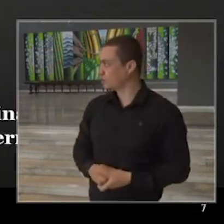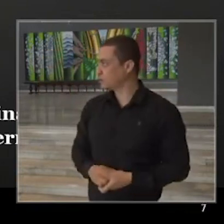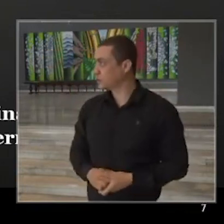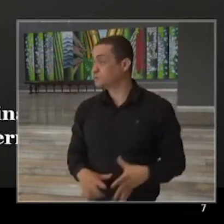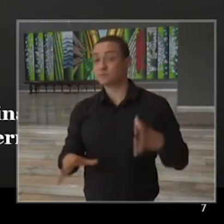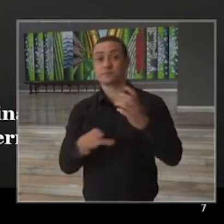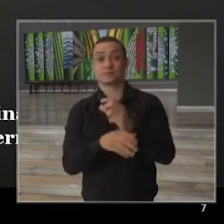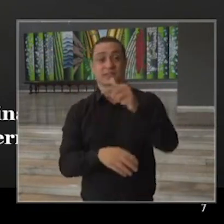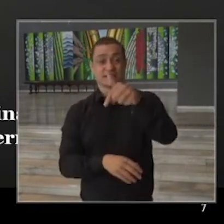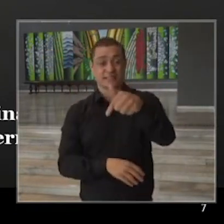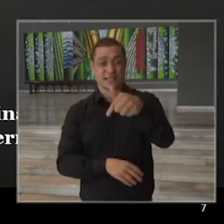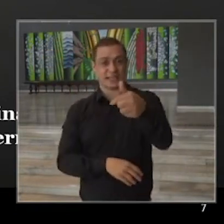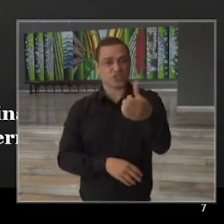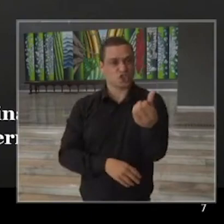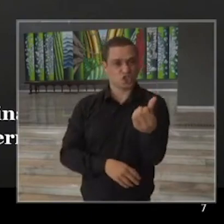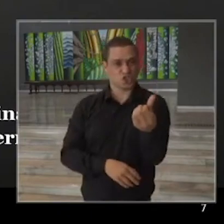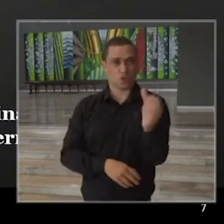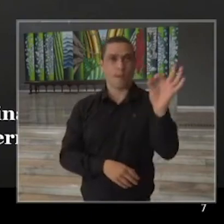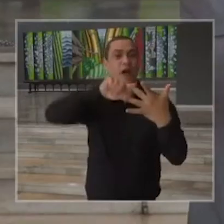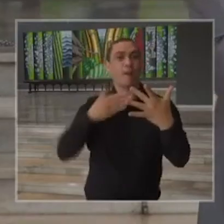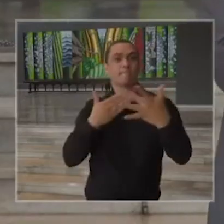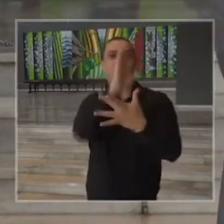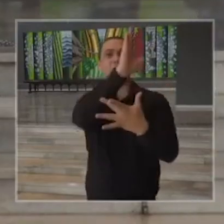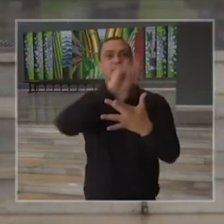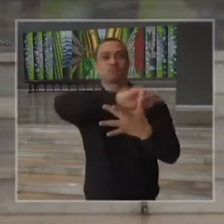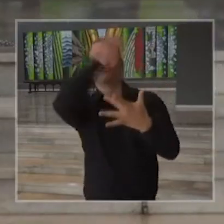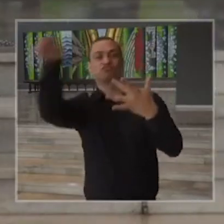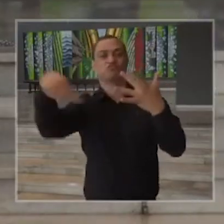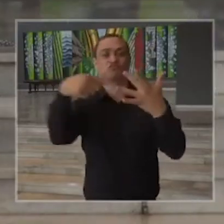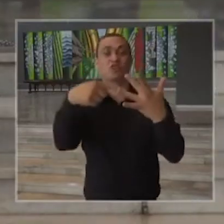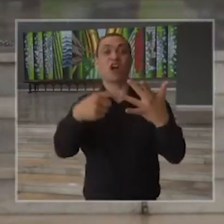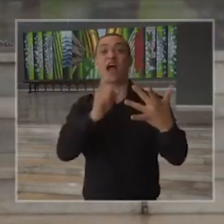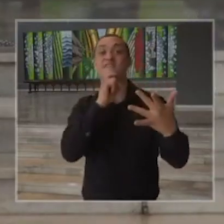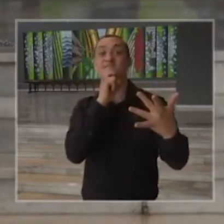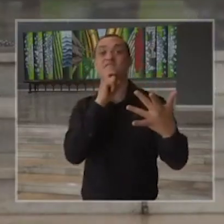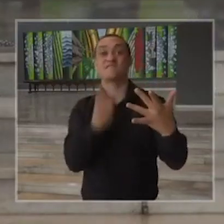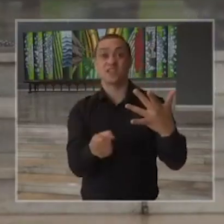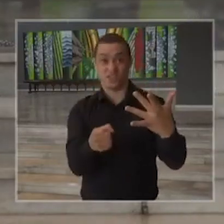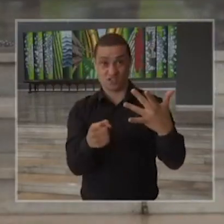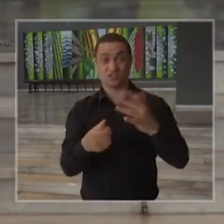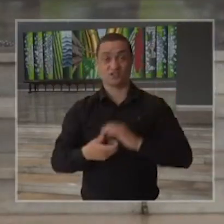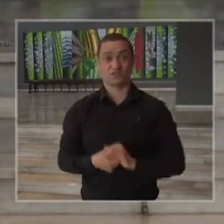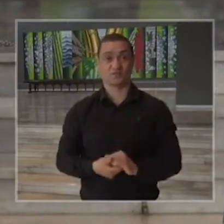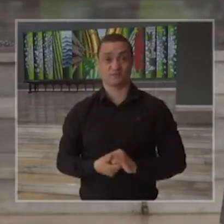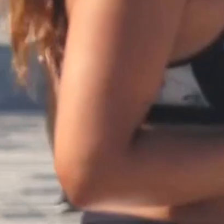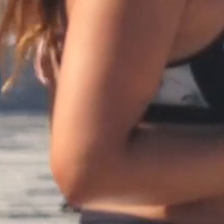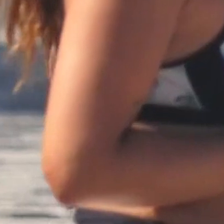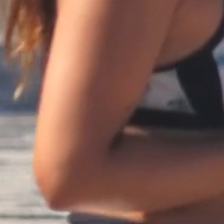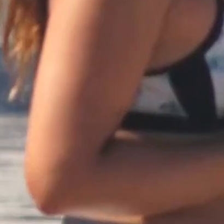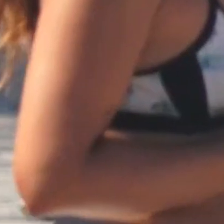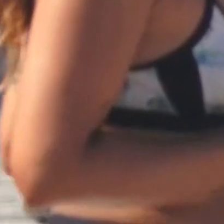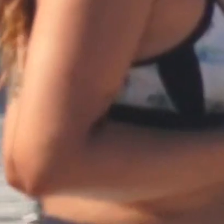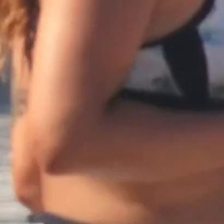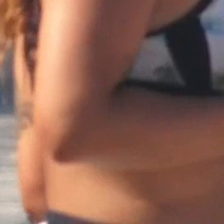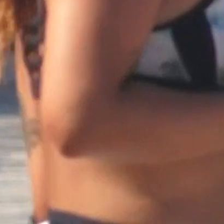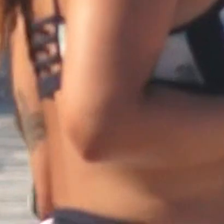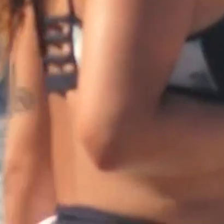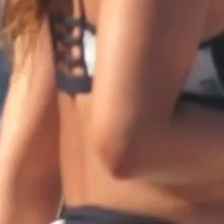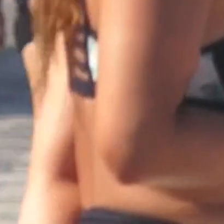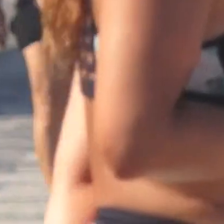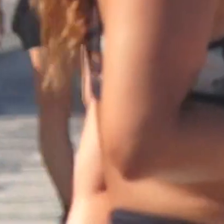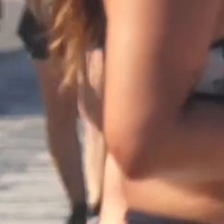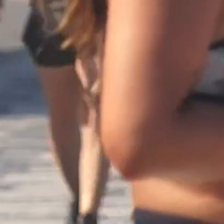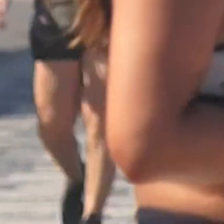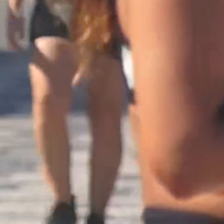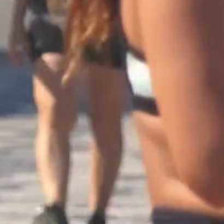evoluíram da fase amarela e agora entram na fase verde. Apesar de os casos estarem em